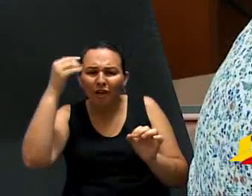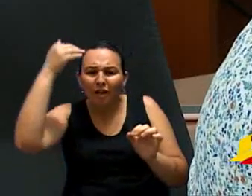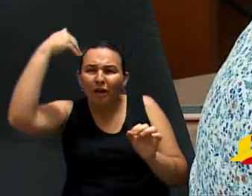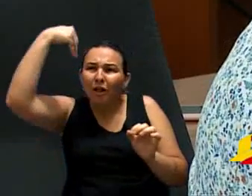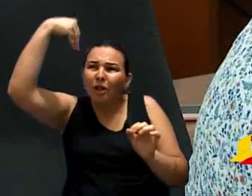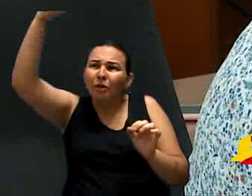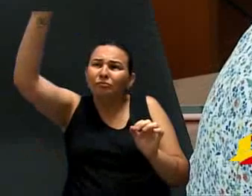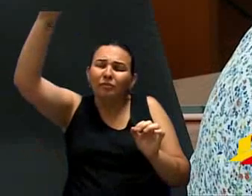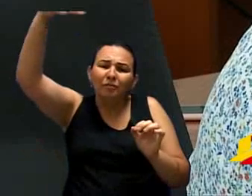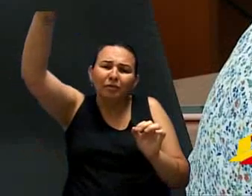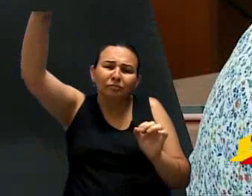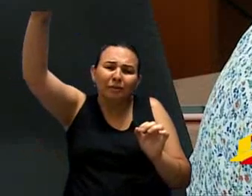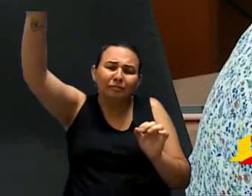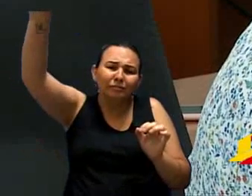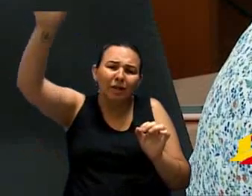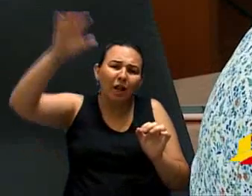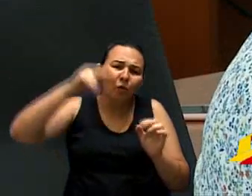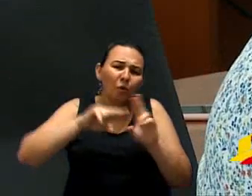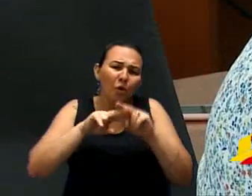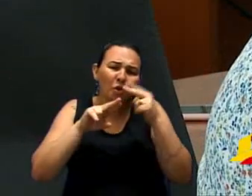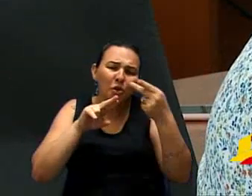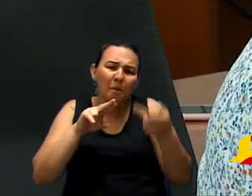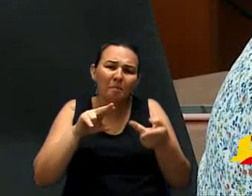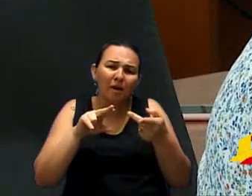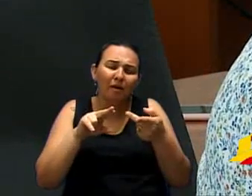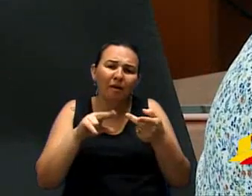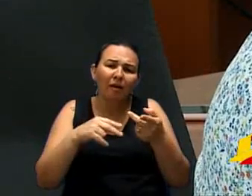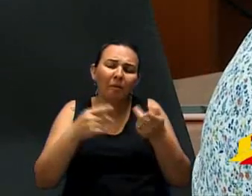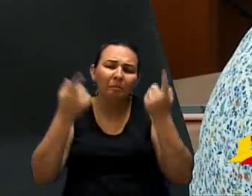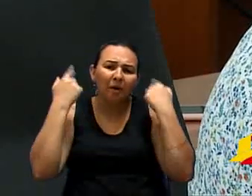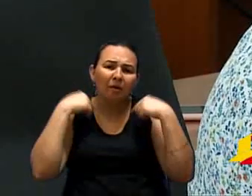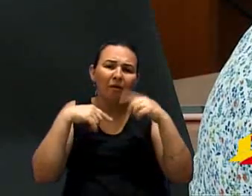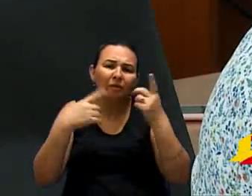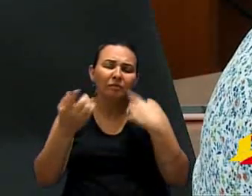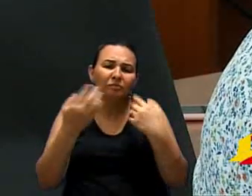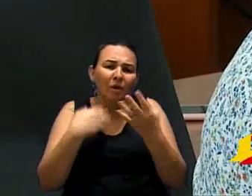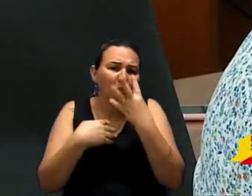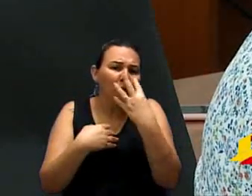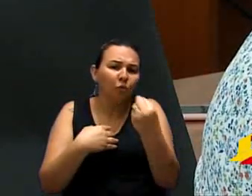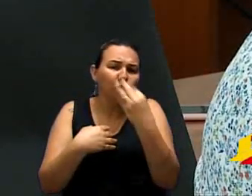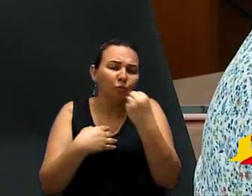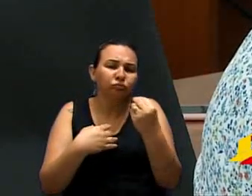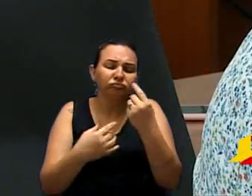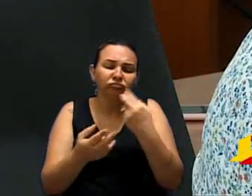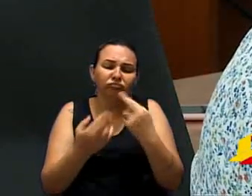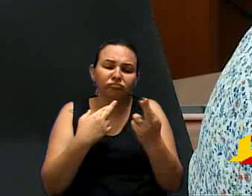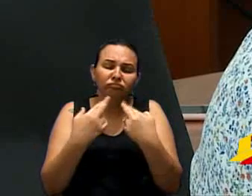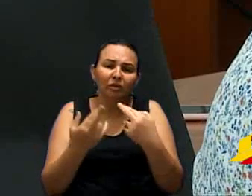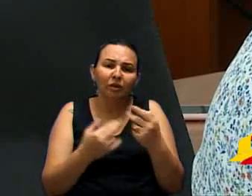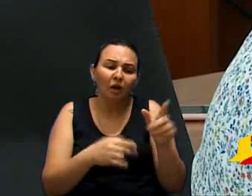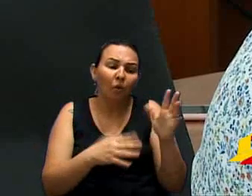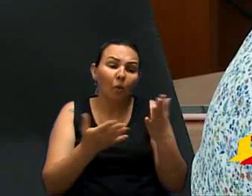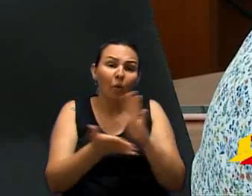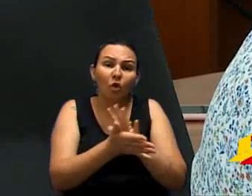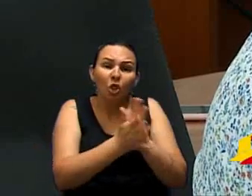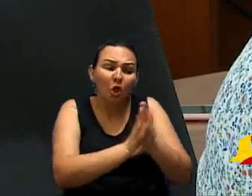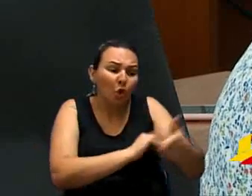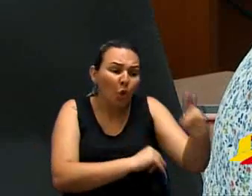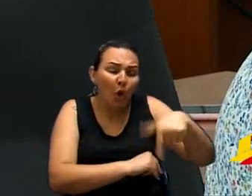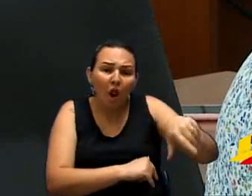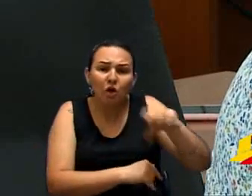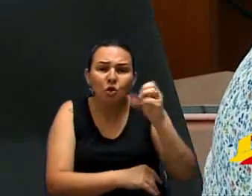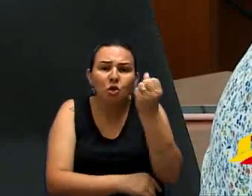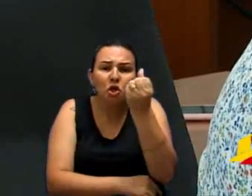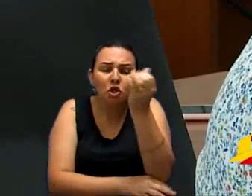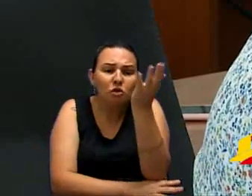já foi à bahia enfim destruíram tudo ali e deixaram hoje vereador de árvores e aí a questão é essa eu quero ver